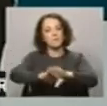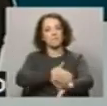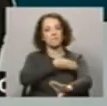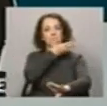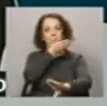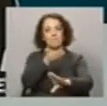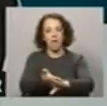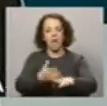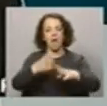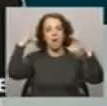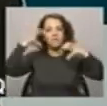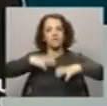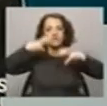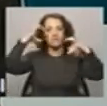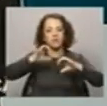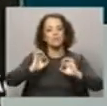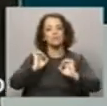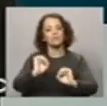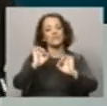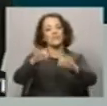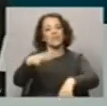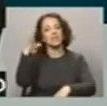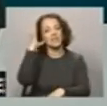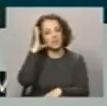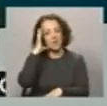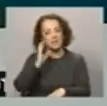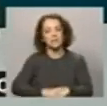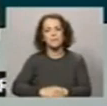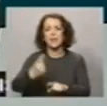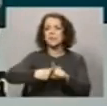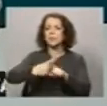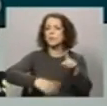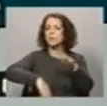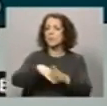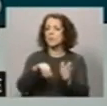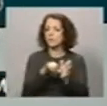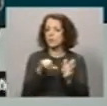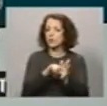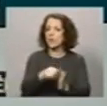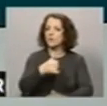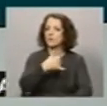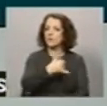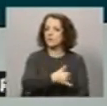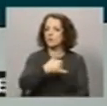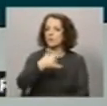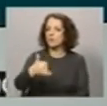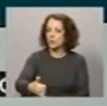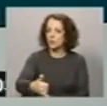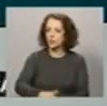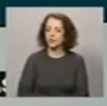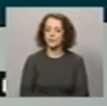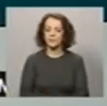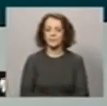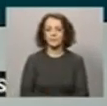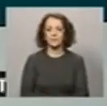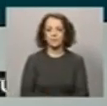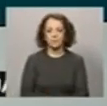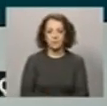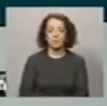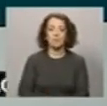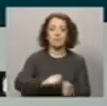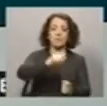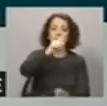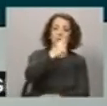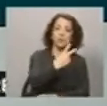intensidade para o fim da tarde. Temperatura máxima no Funchal de 22 graus. As ondas de noroeste com 2 a